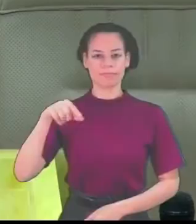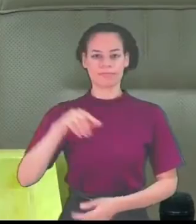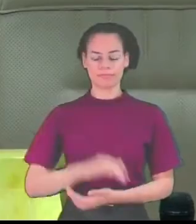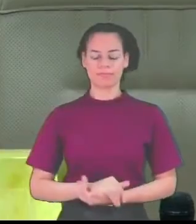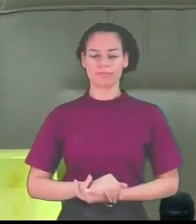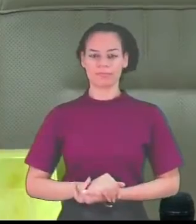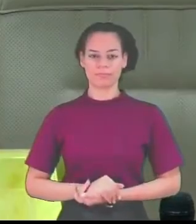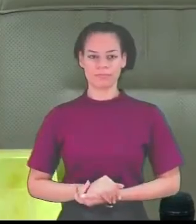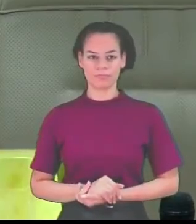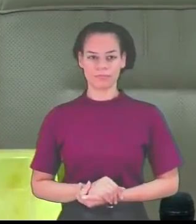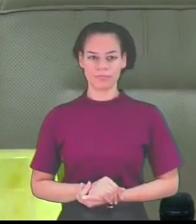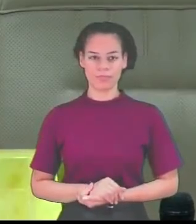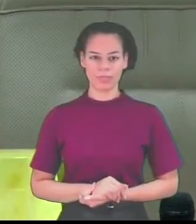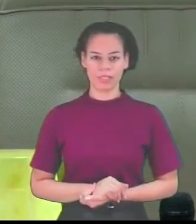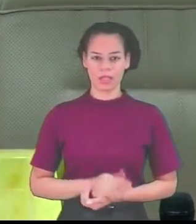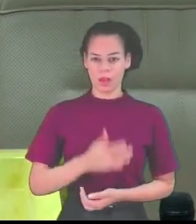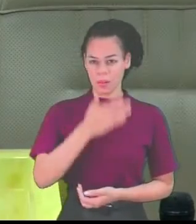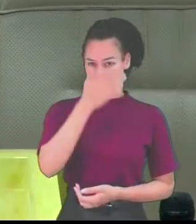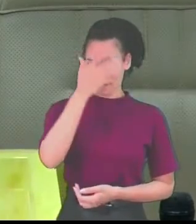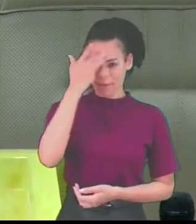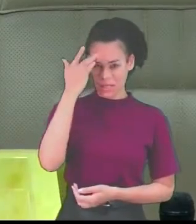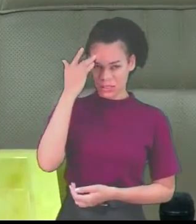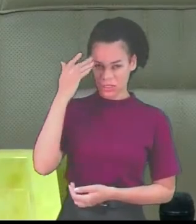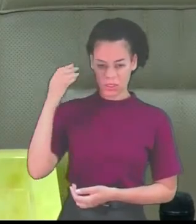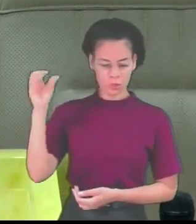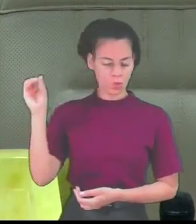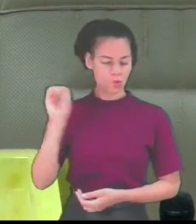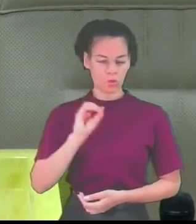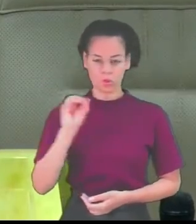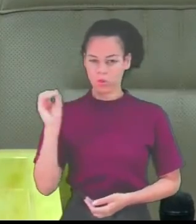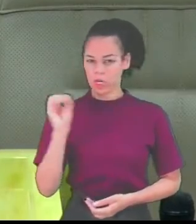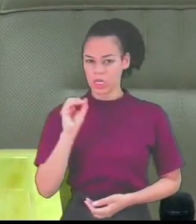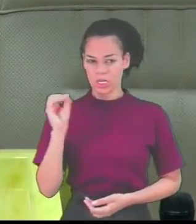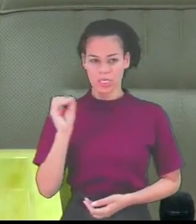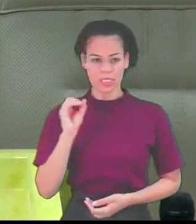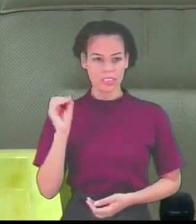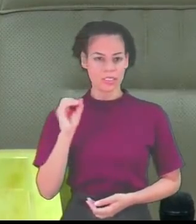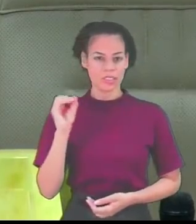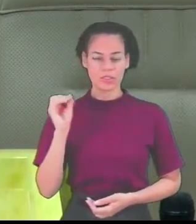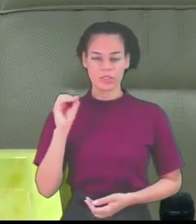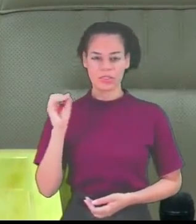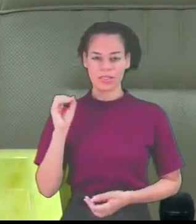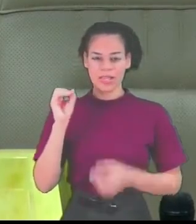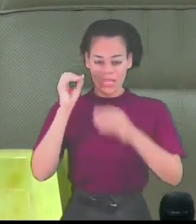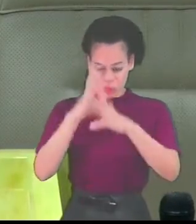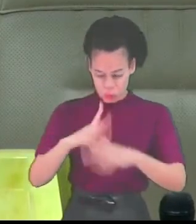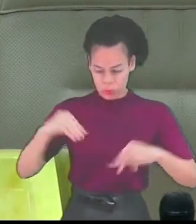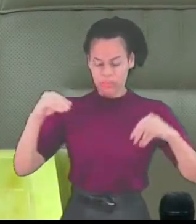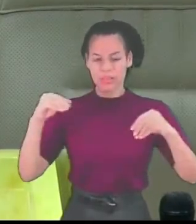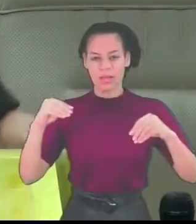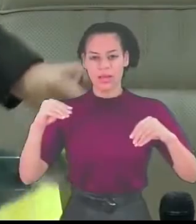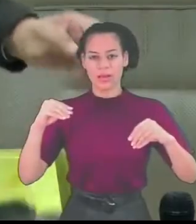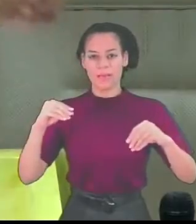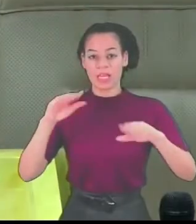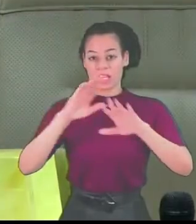Ah e não tem ninguém que faça escapar das minhas mãos